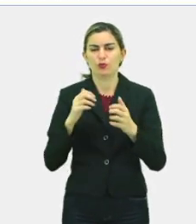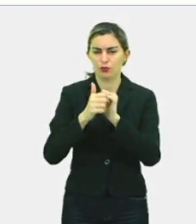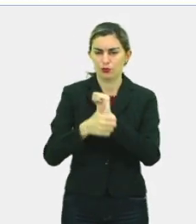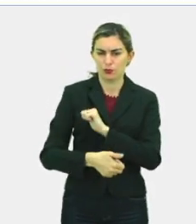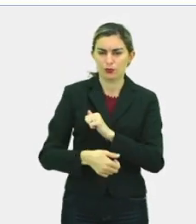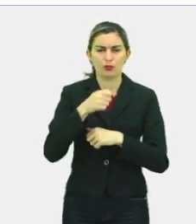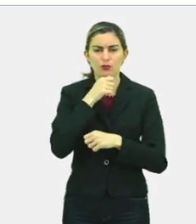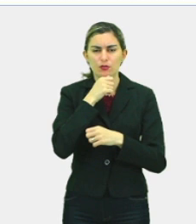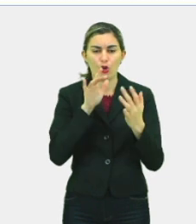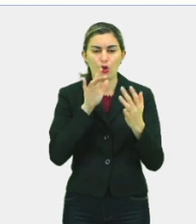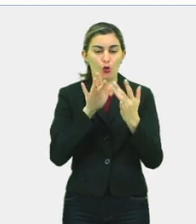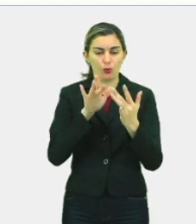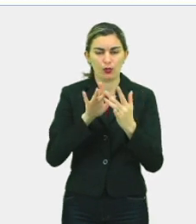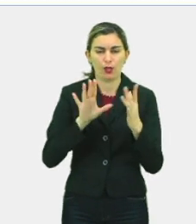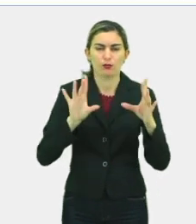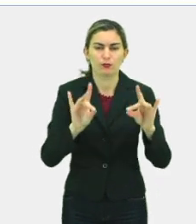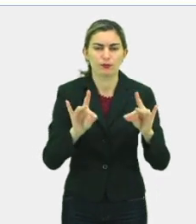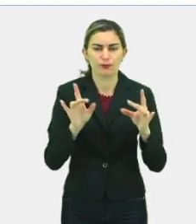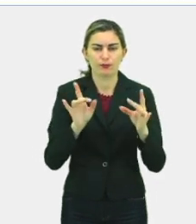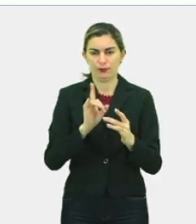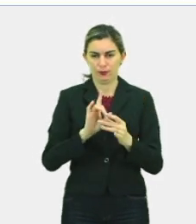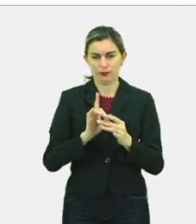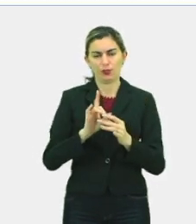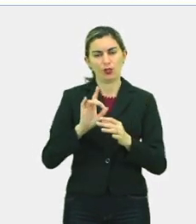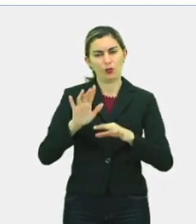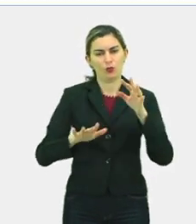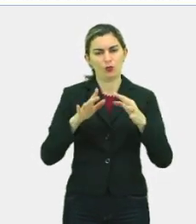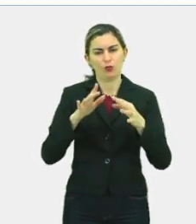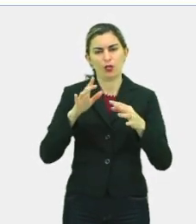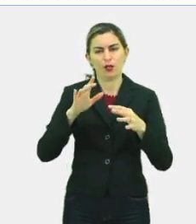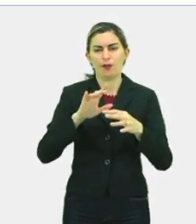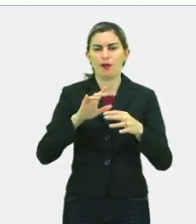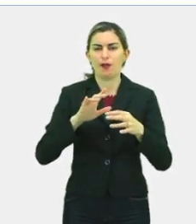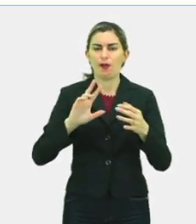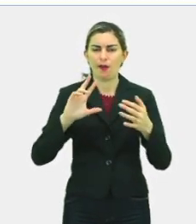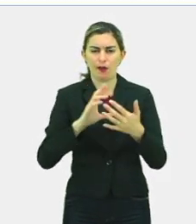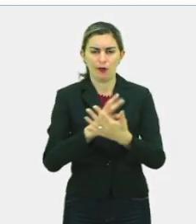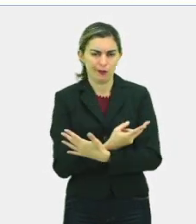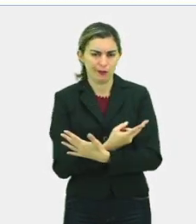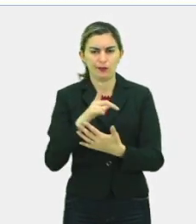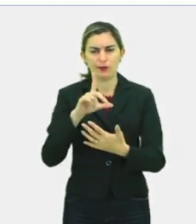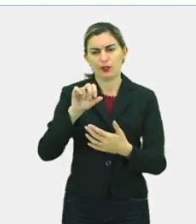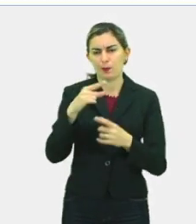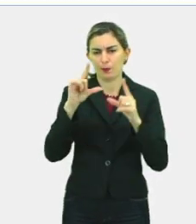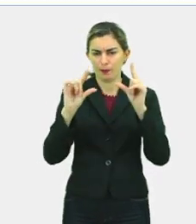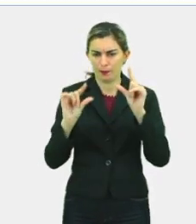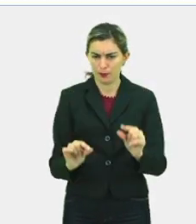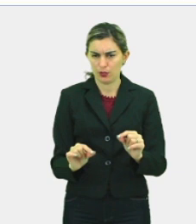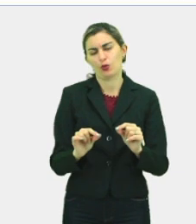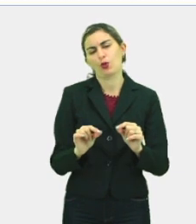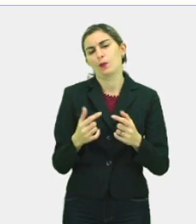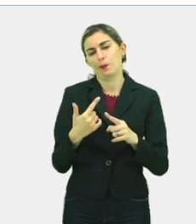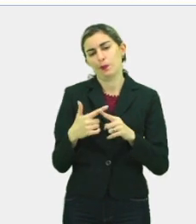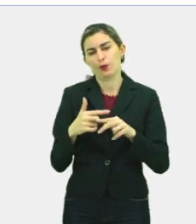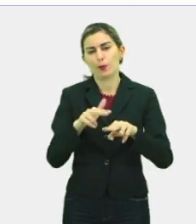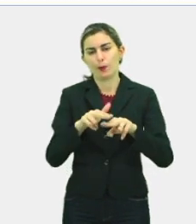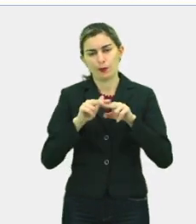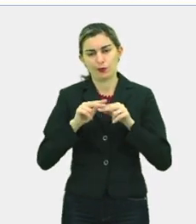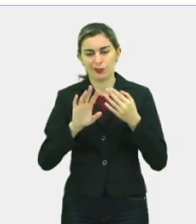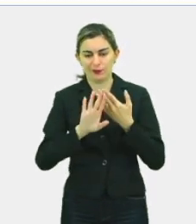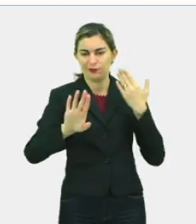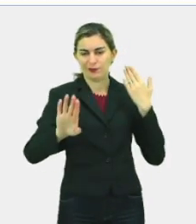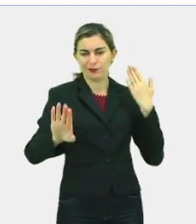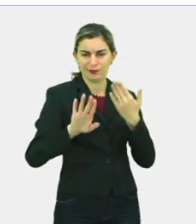esporte sem contato físico, onde a probabilidade de uma lesão seria menor possível, por